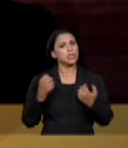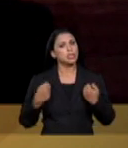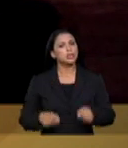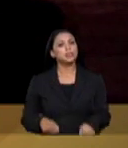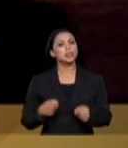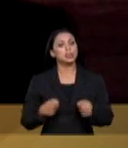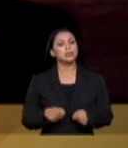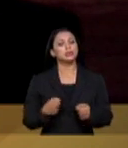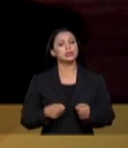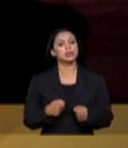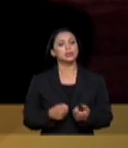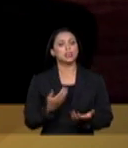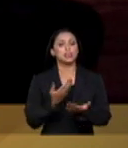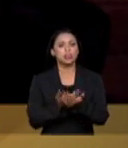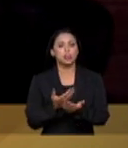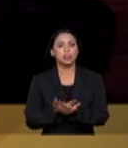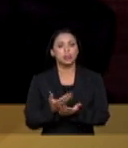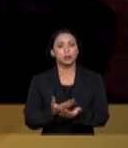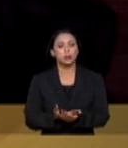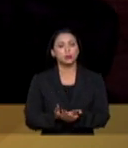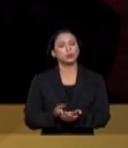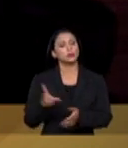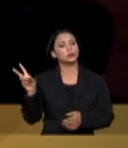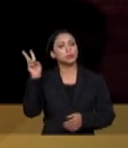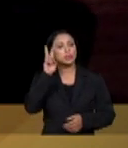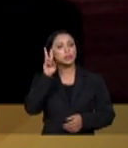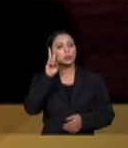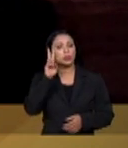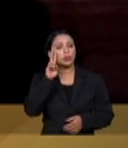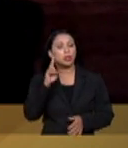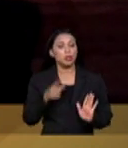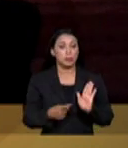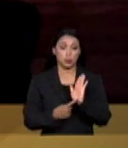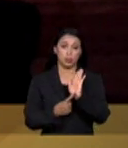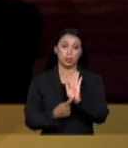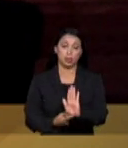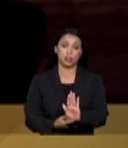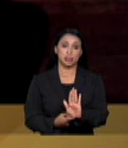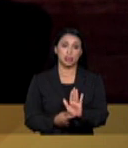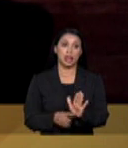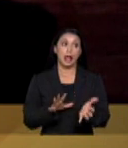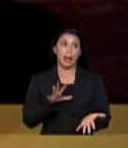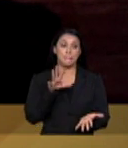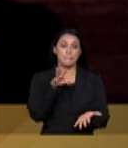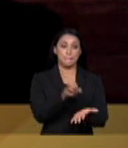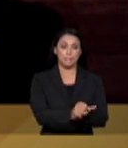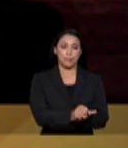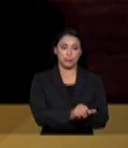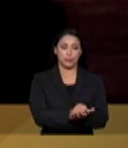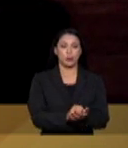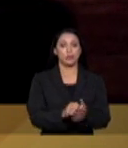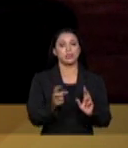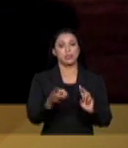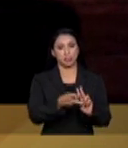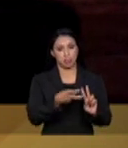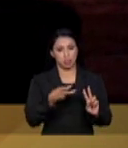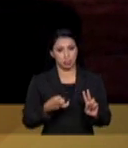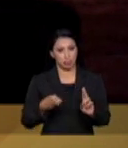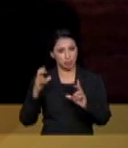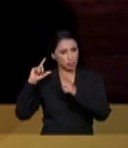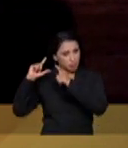necessidade de estudos antropológicos para determinar a existência de posse tradicional indígena